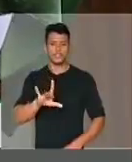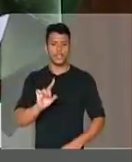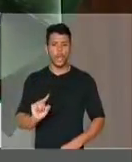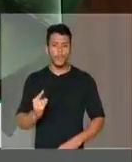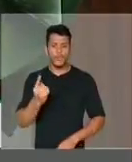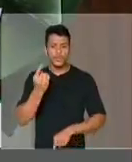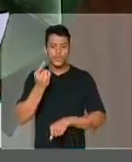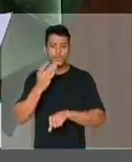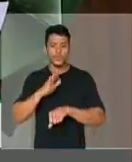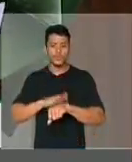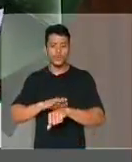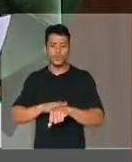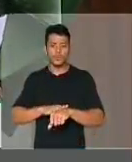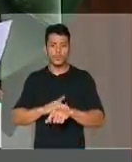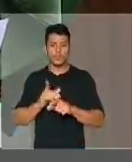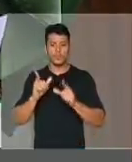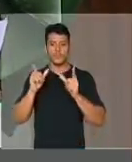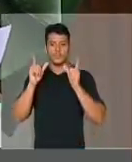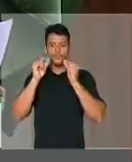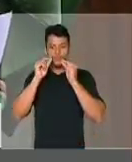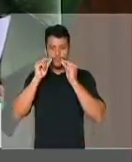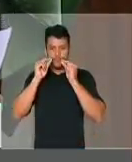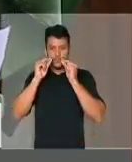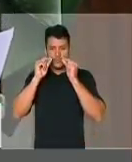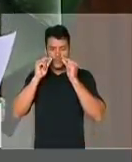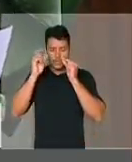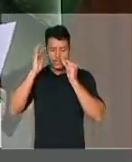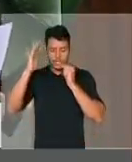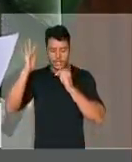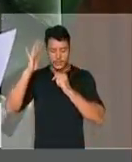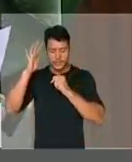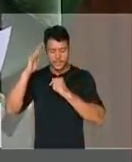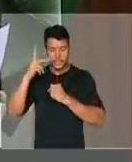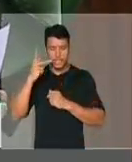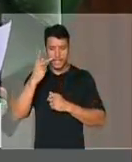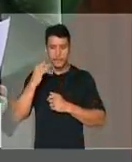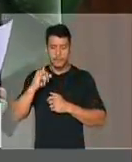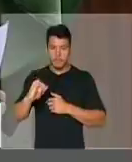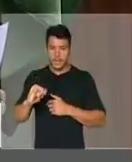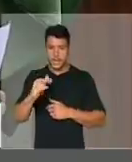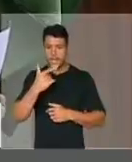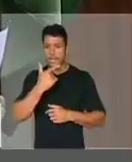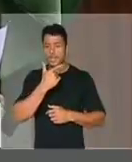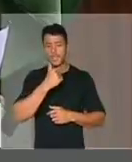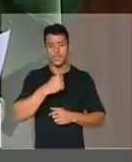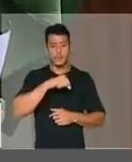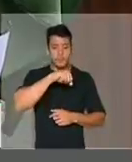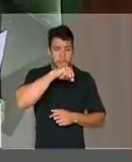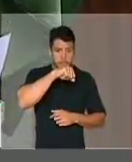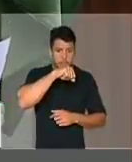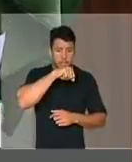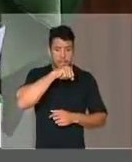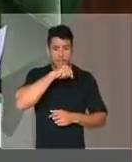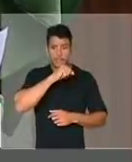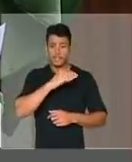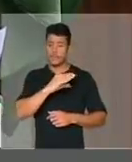um momento, feche o olho e se imagine pai ou mãe de uma criança, de um